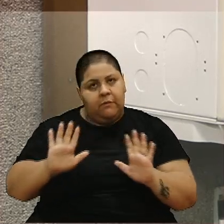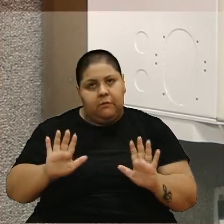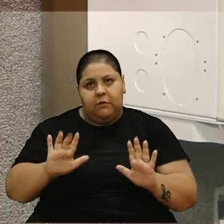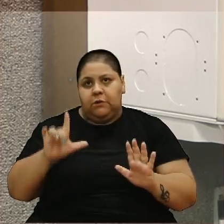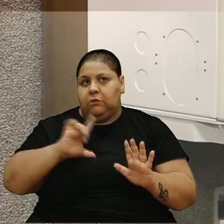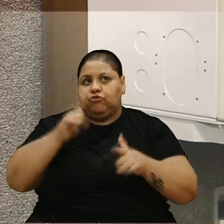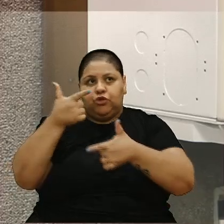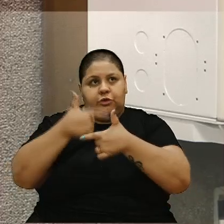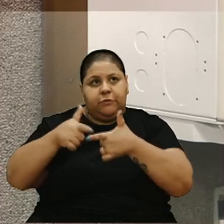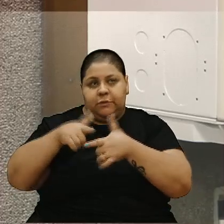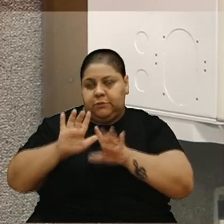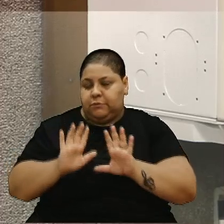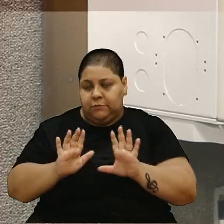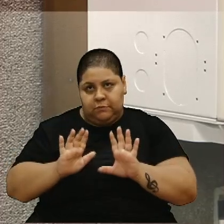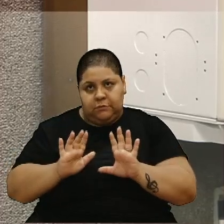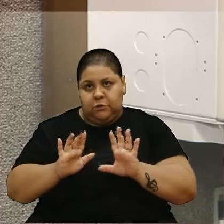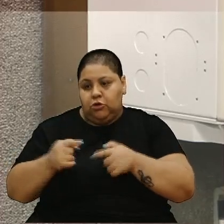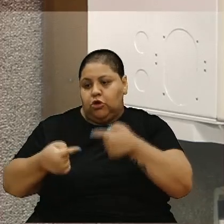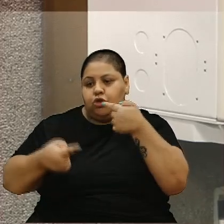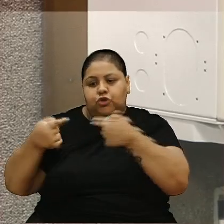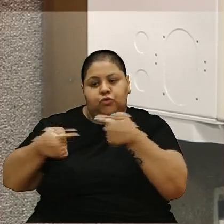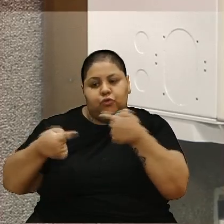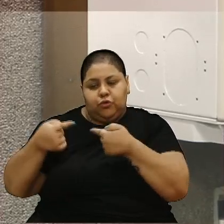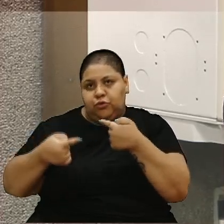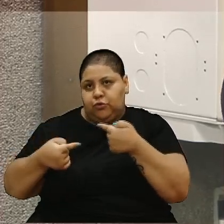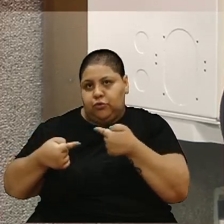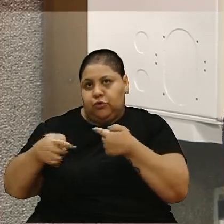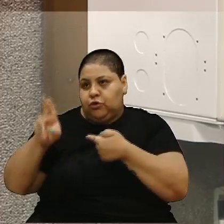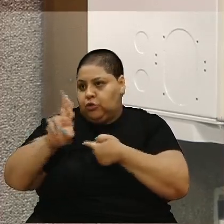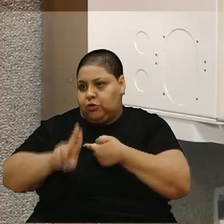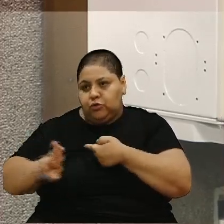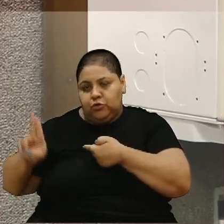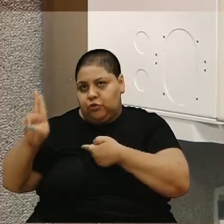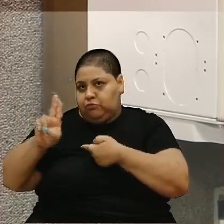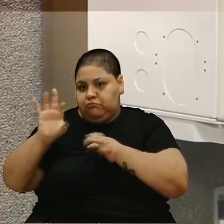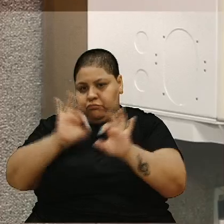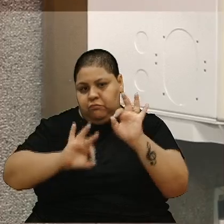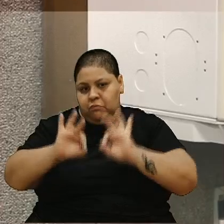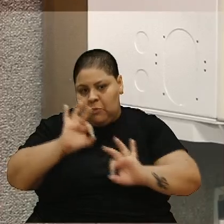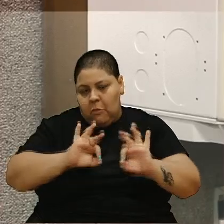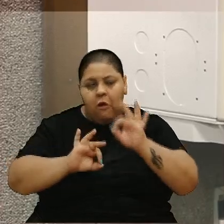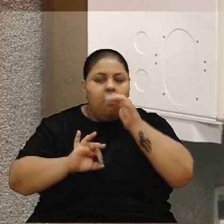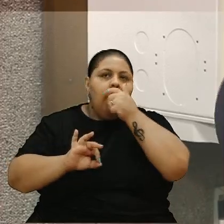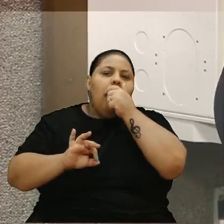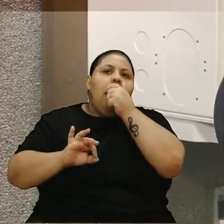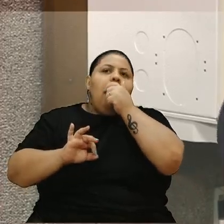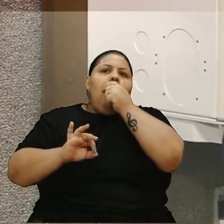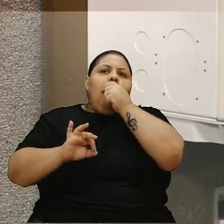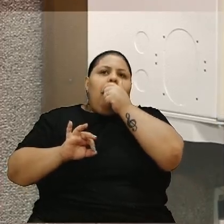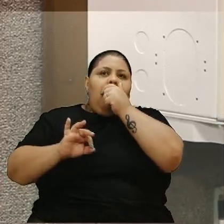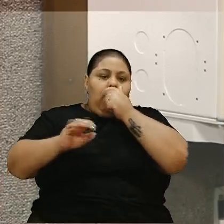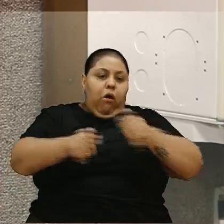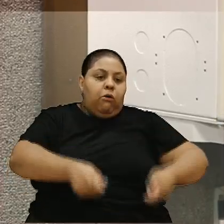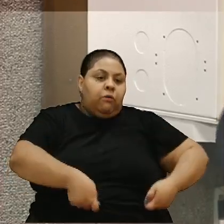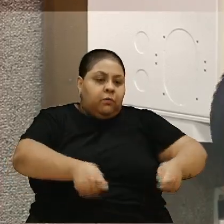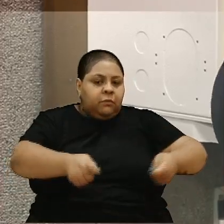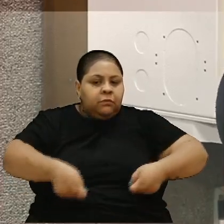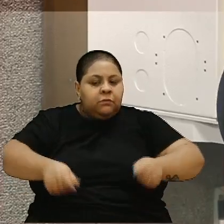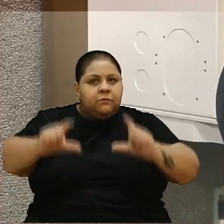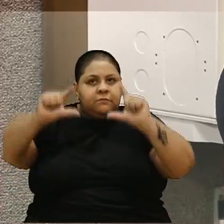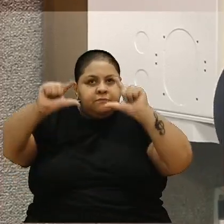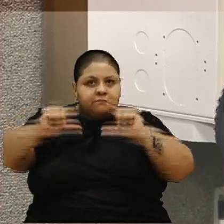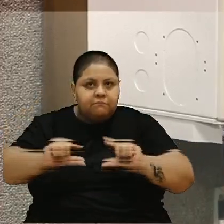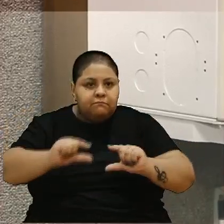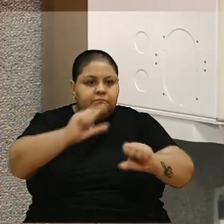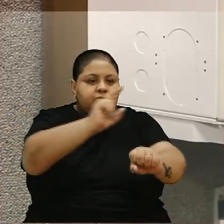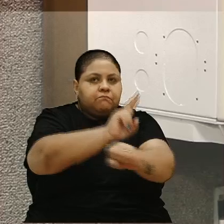haveria problemas de discussão da sua utilização no Compac, tá? Gastaria um pouco do ponto de vista de